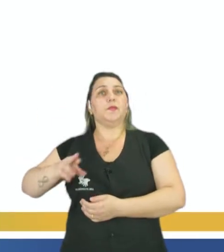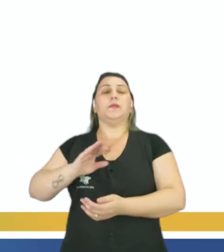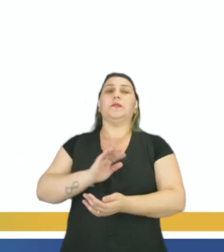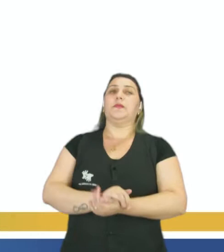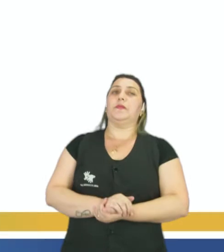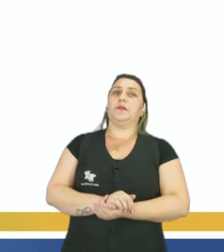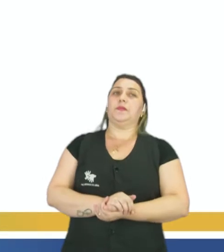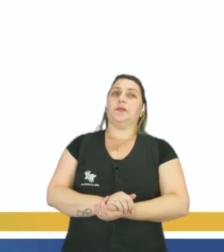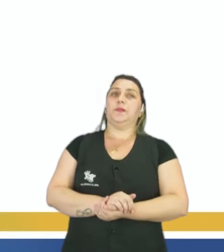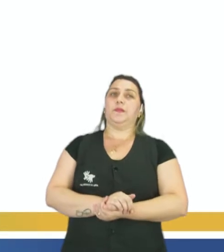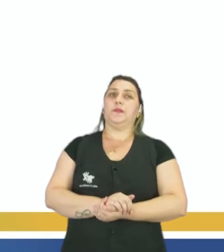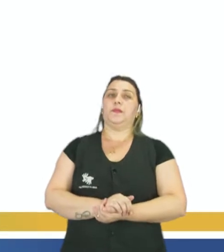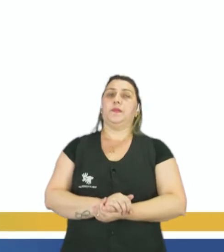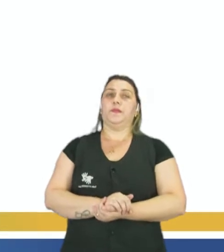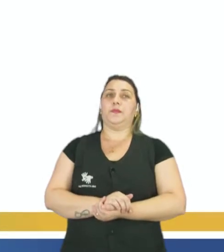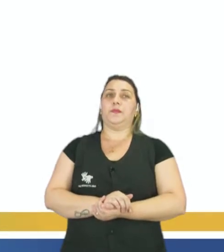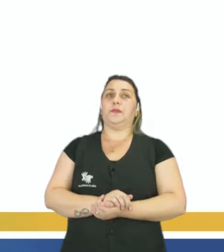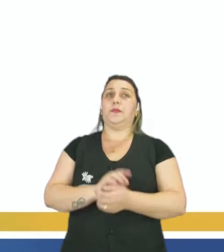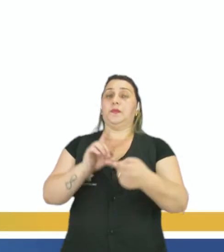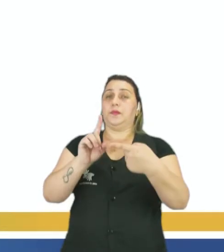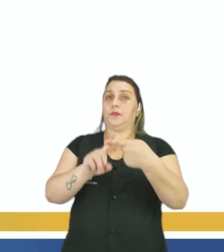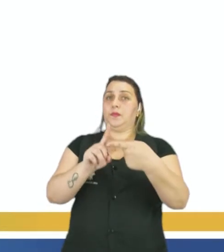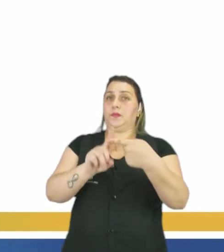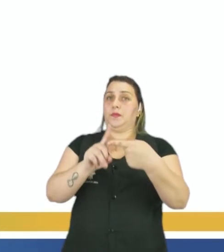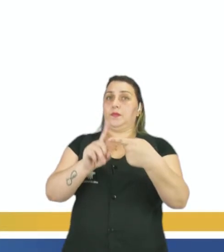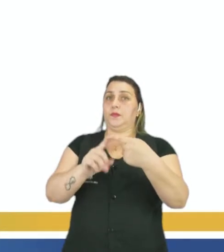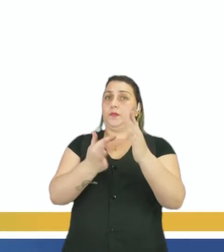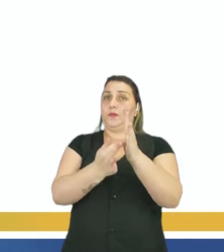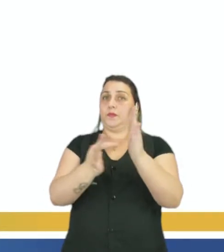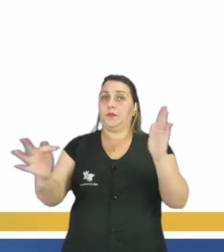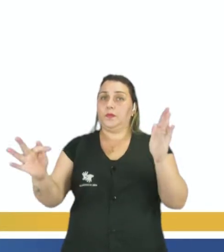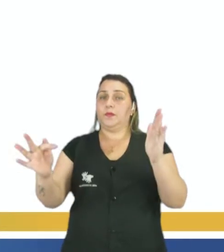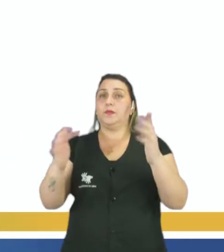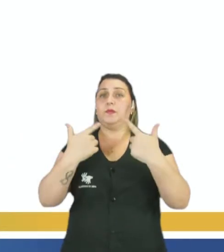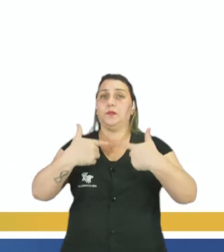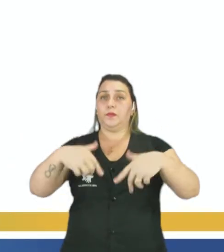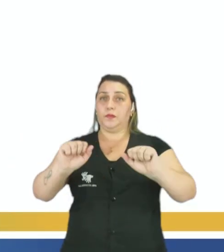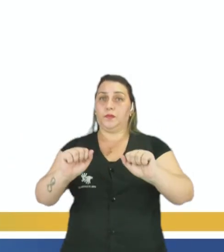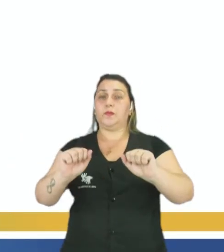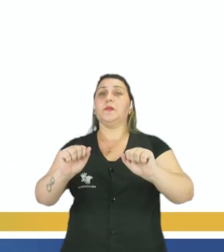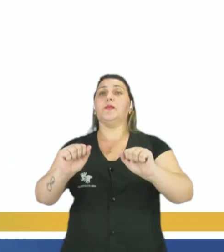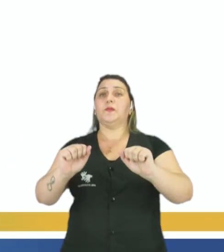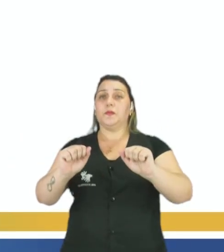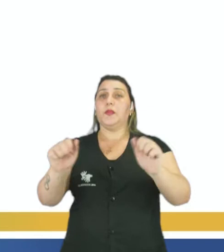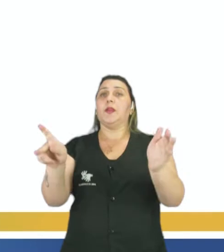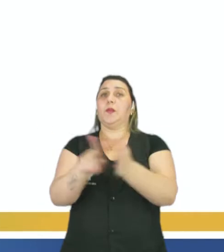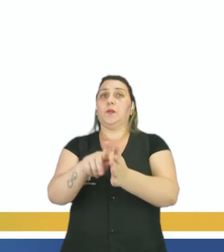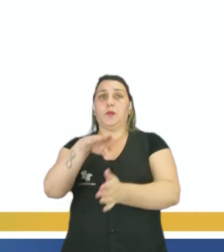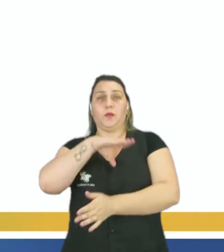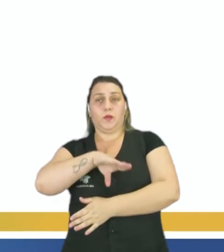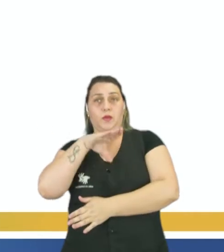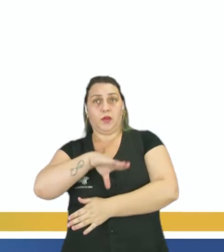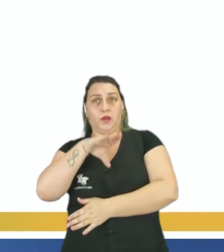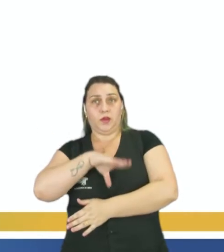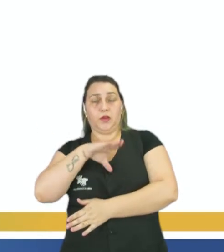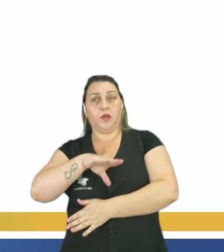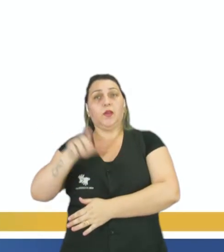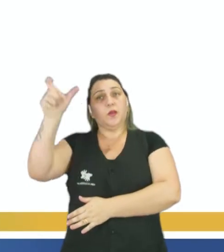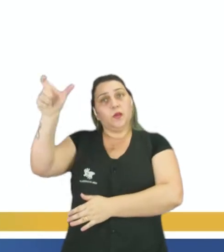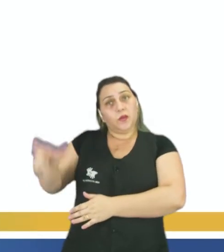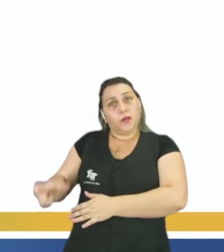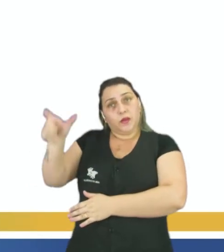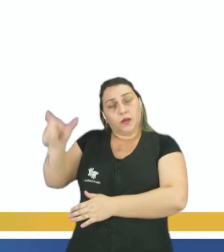seja, nós temos uma forma na linguagem materna, que é a língua portuguesa, e do